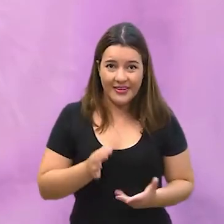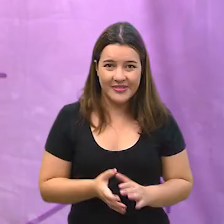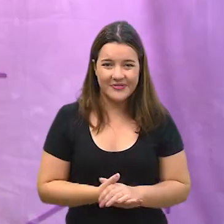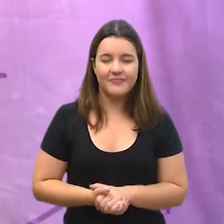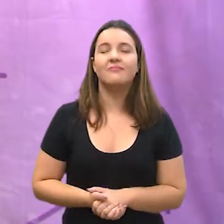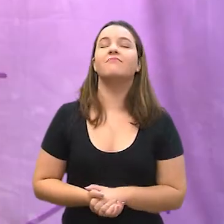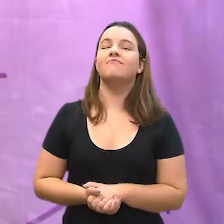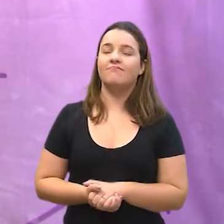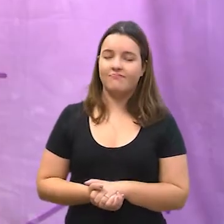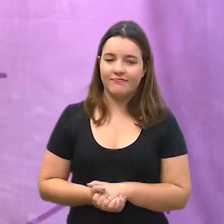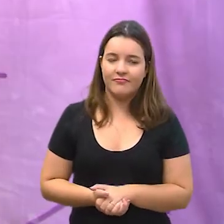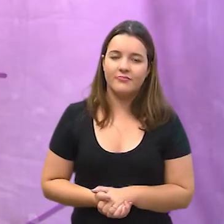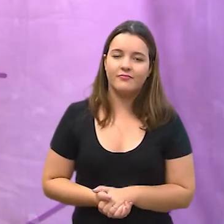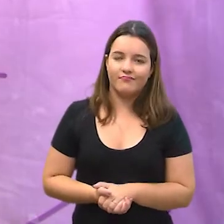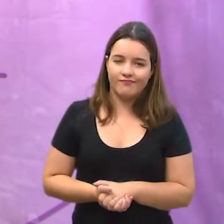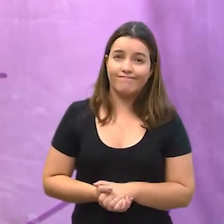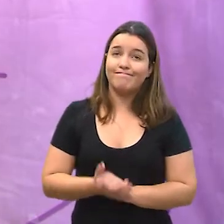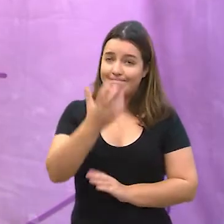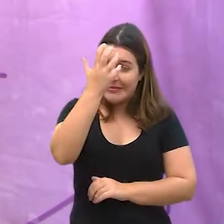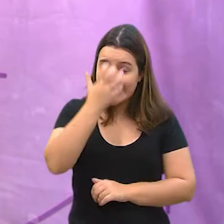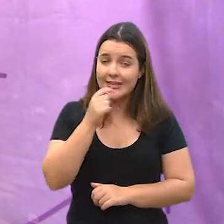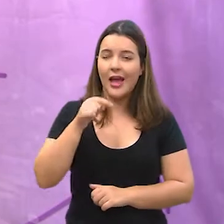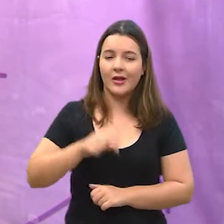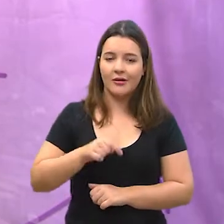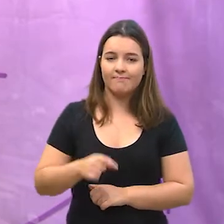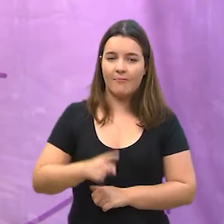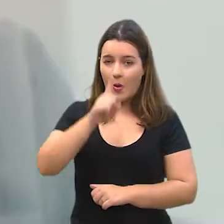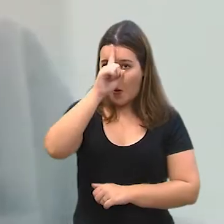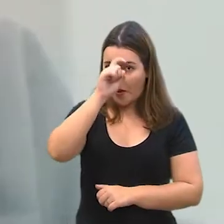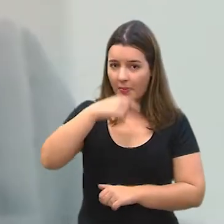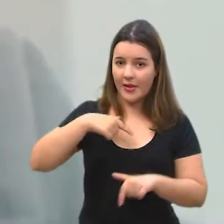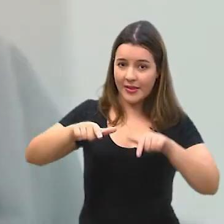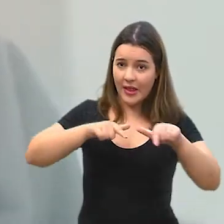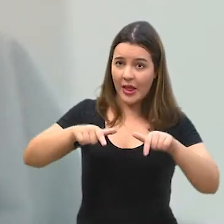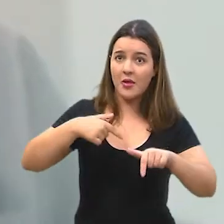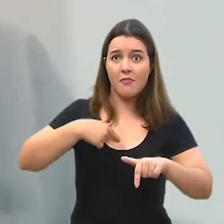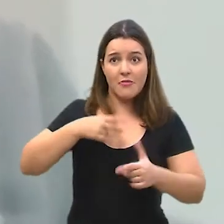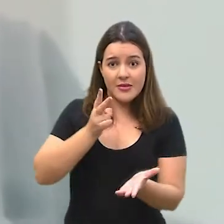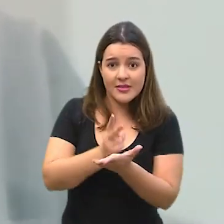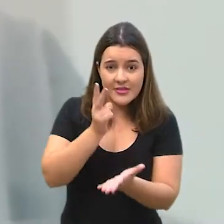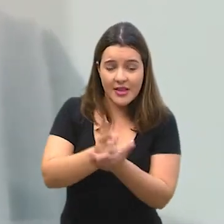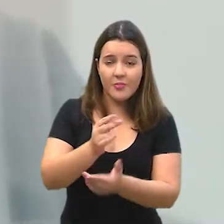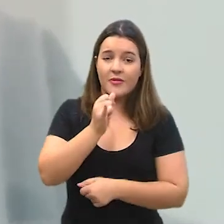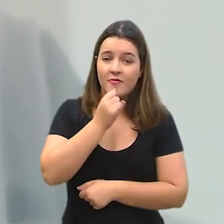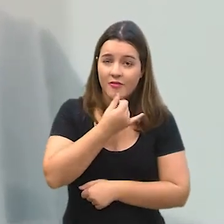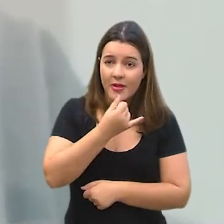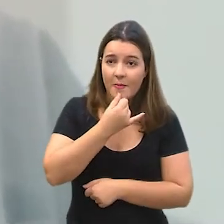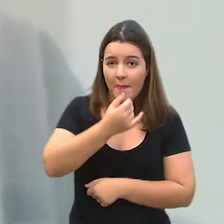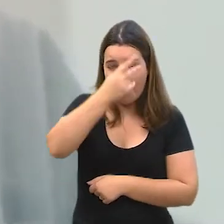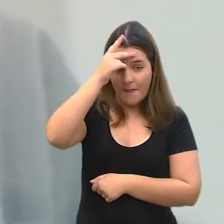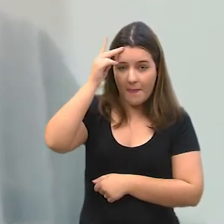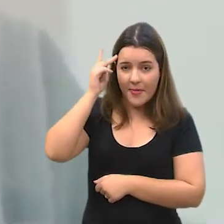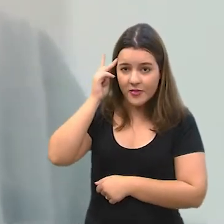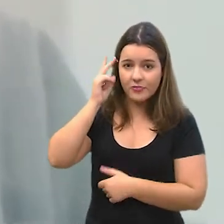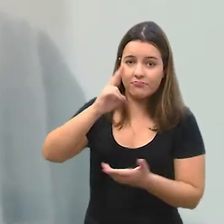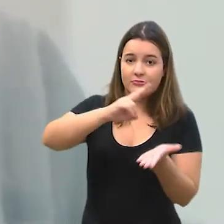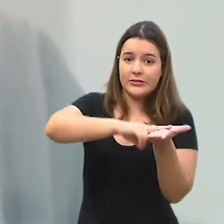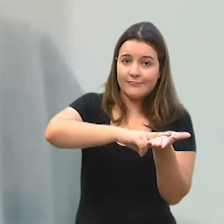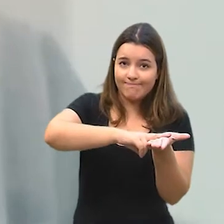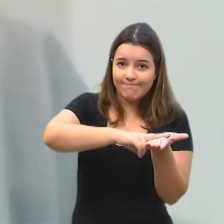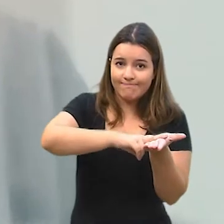preservativo, né? O ideal é que a pessoa use todas as formas de proteção possíveis, né, para evitar a infecção, né? E fazendo